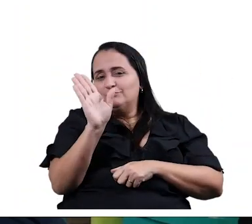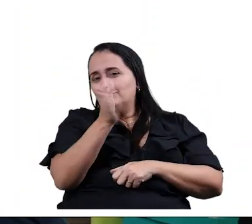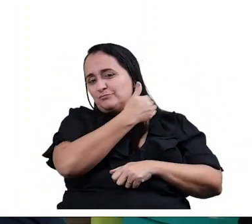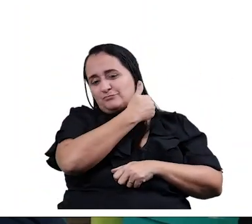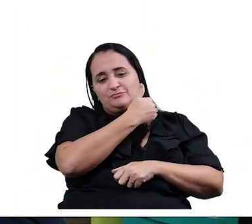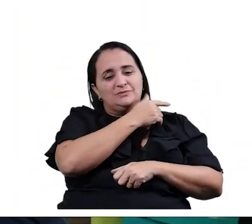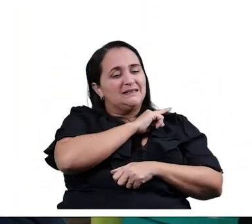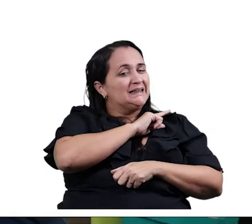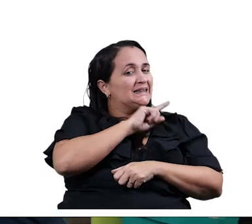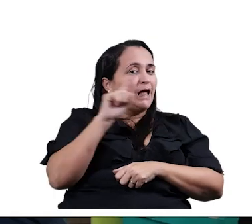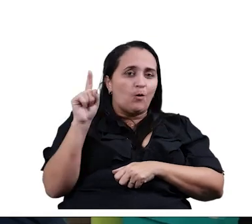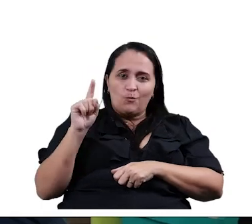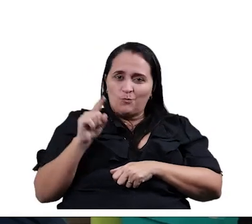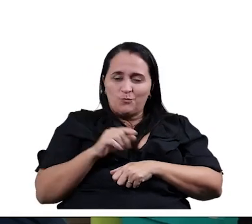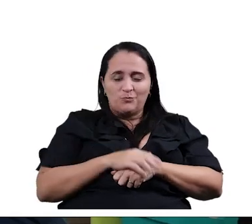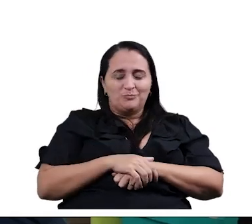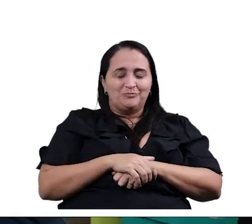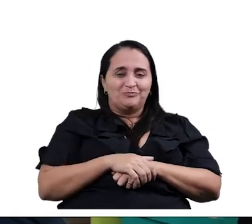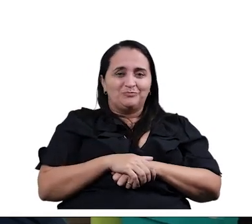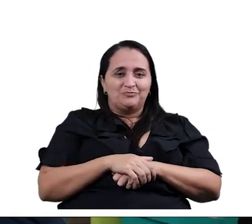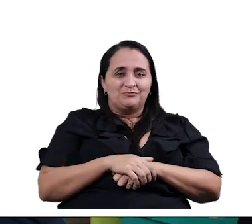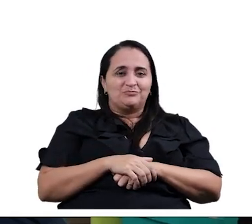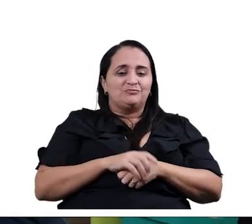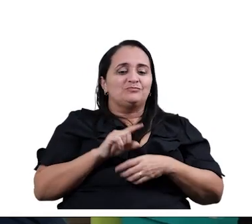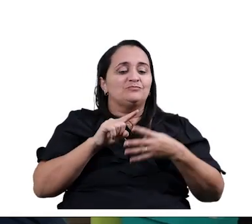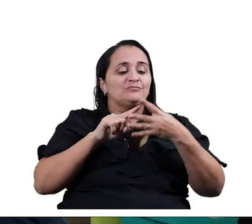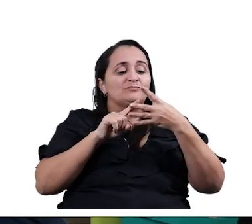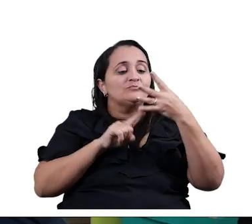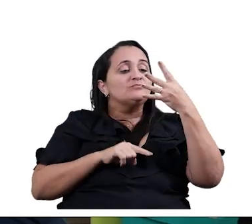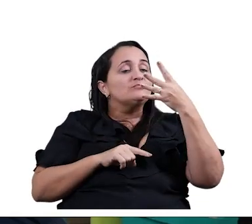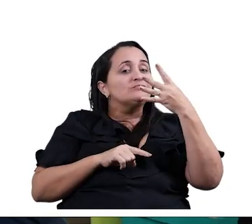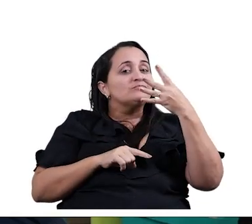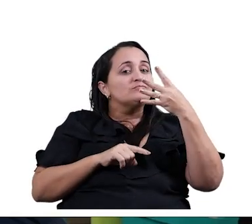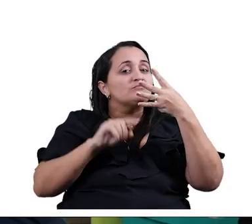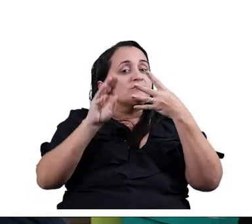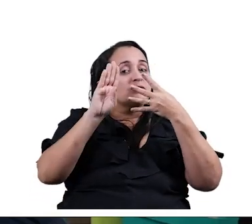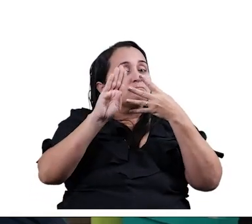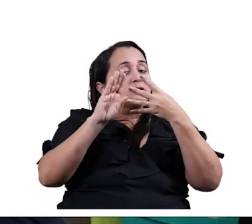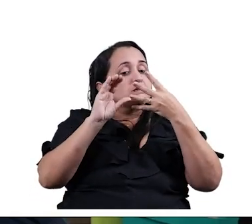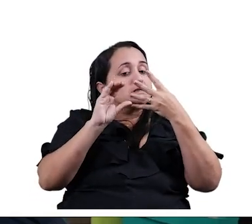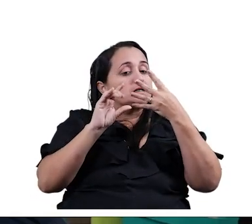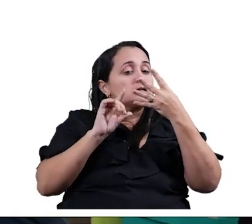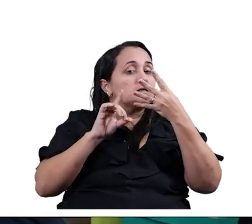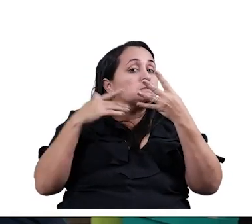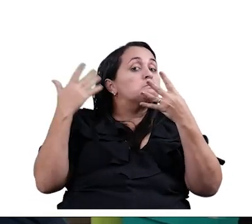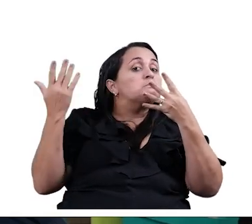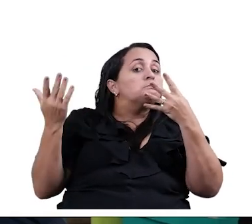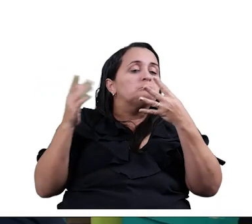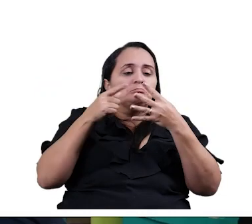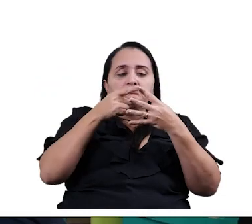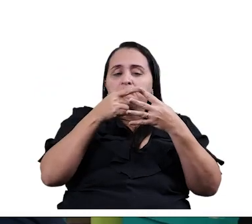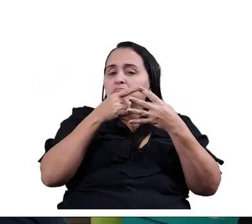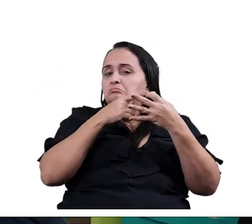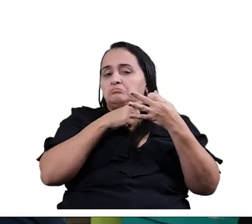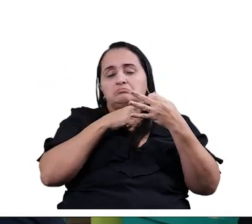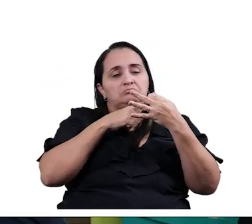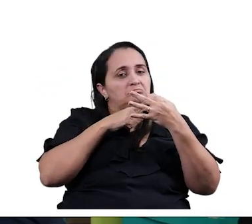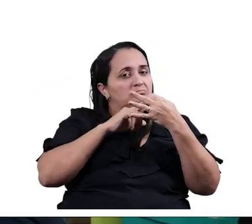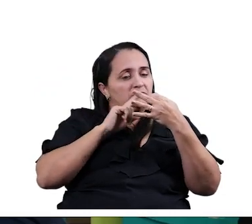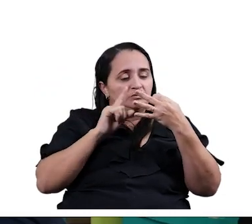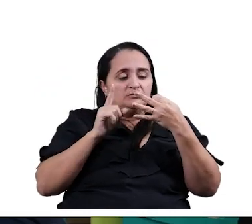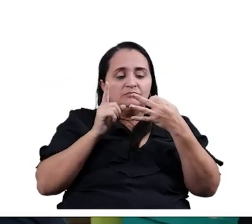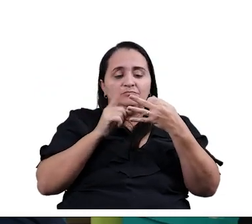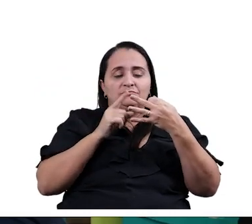rapidinho, porque tem nada a ver. Vamos ficar com as últimas alternativas, B, C e D. A vida